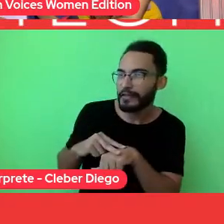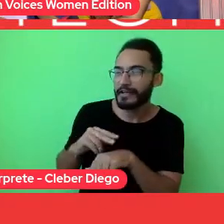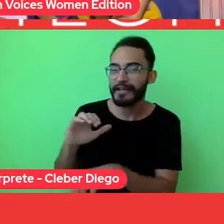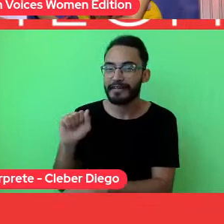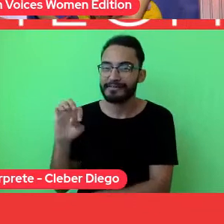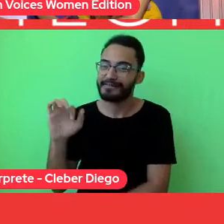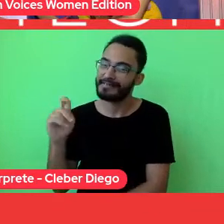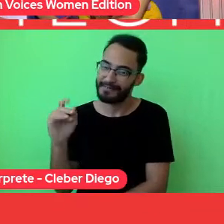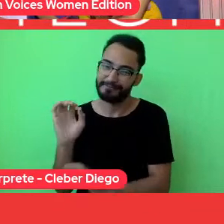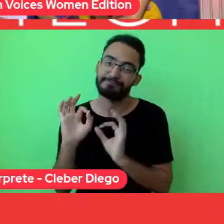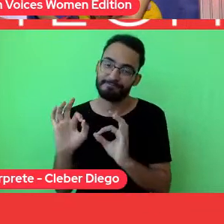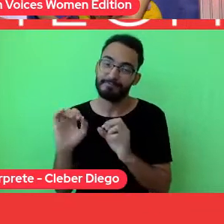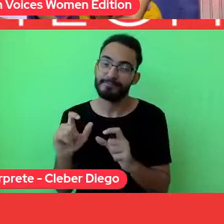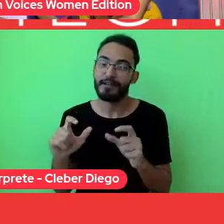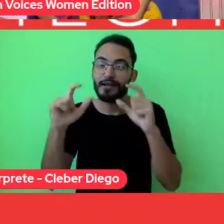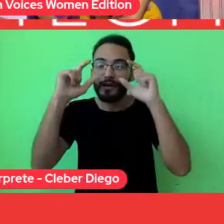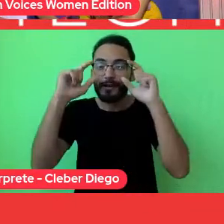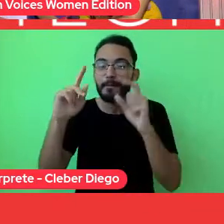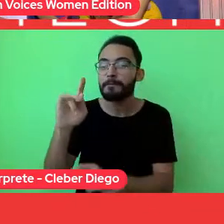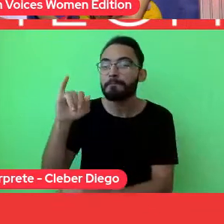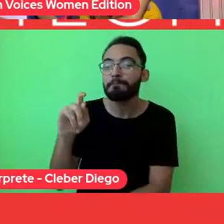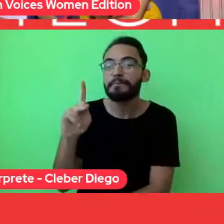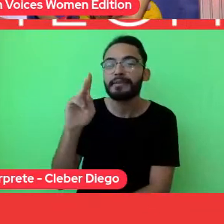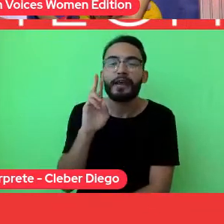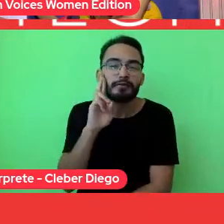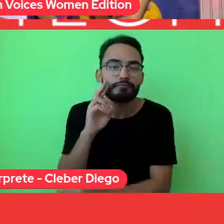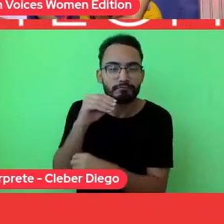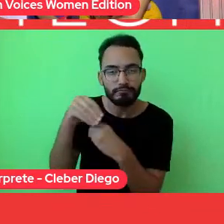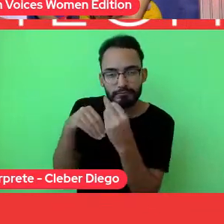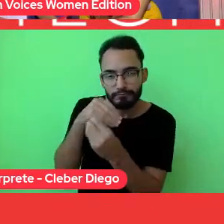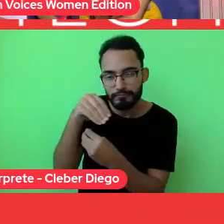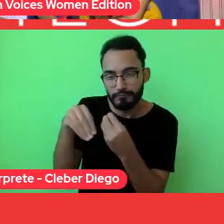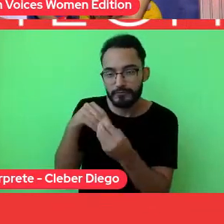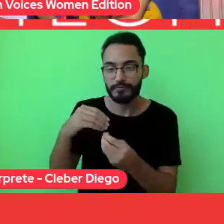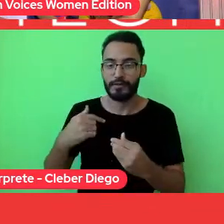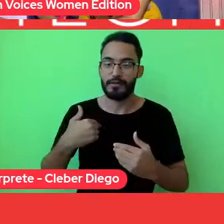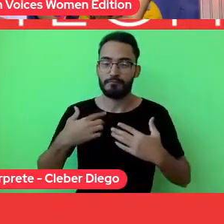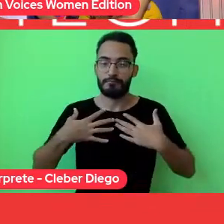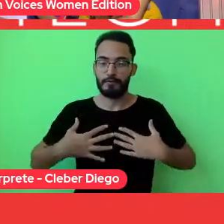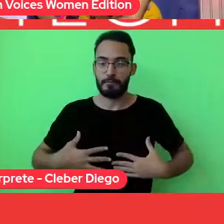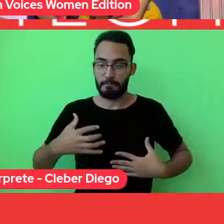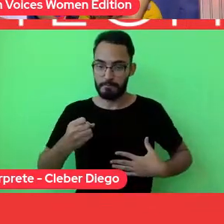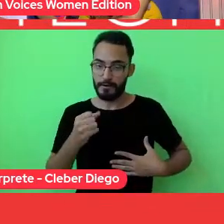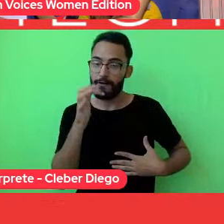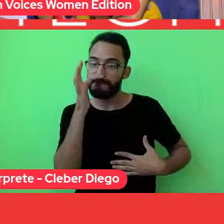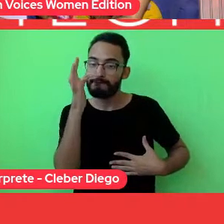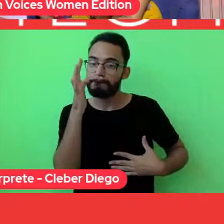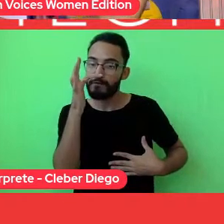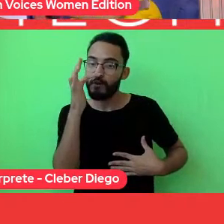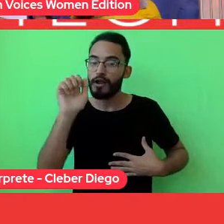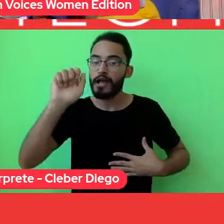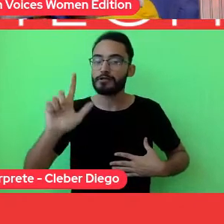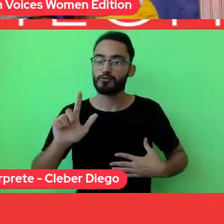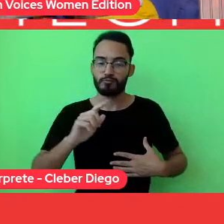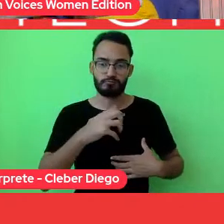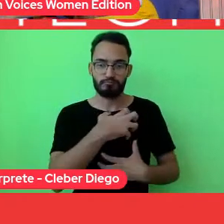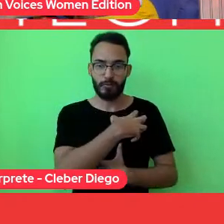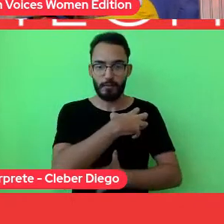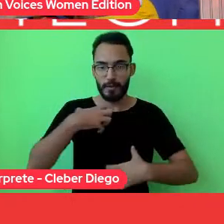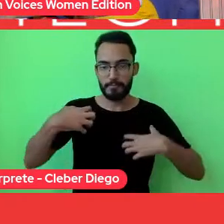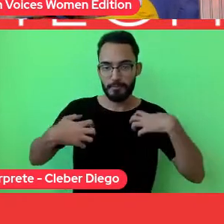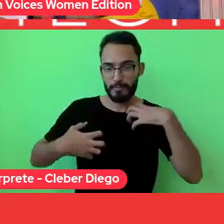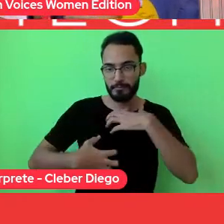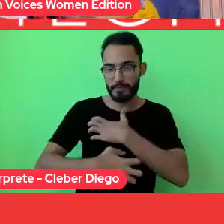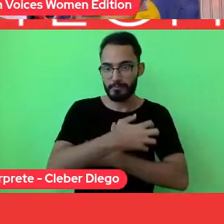um óculos pink, né? Estou com uma blusa branca aqui, cheia de flores, né, no tom de azul. E eu estou no meu